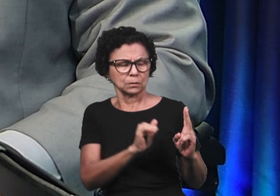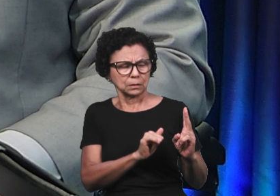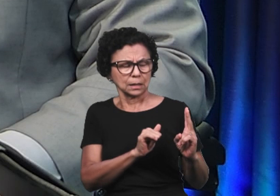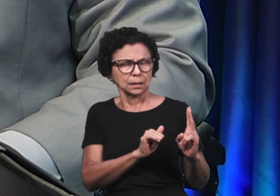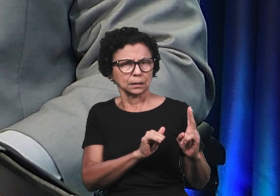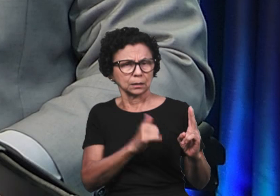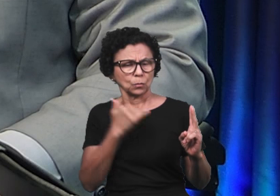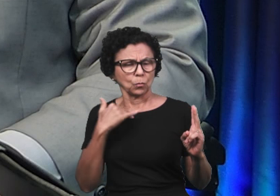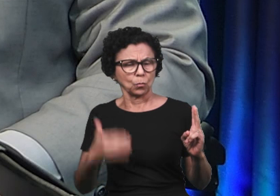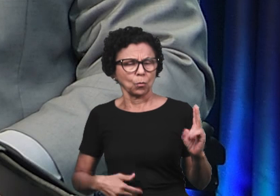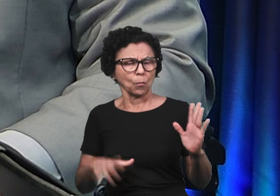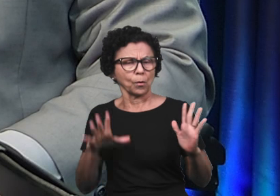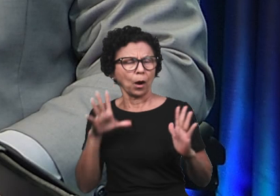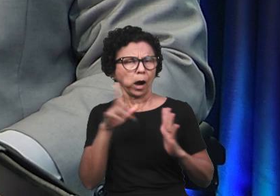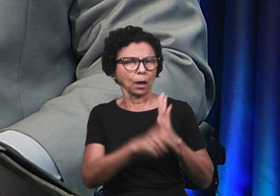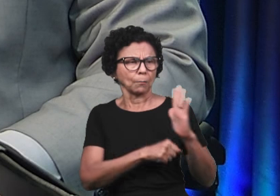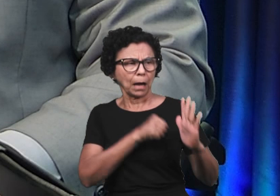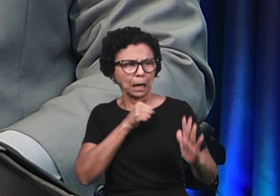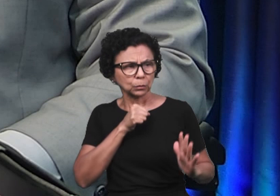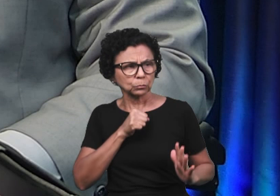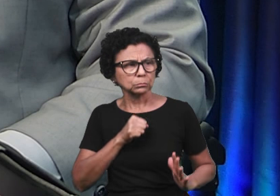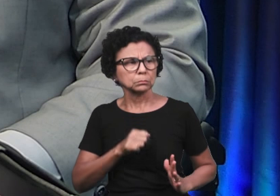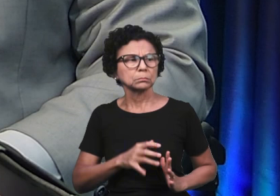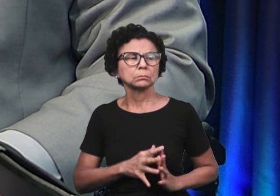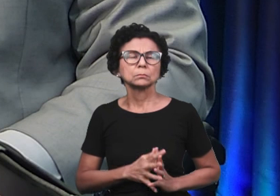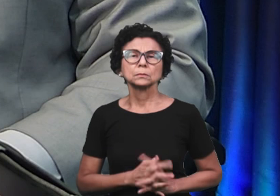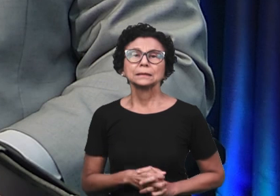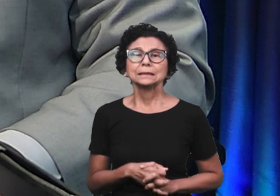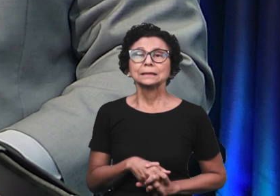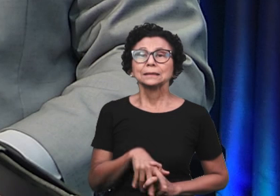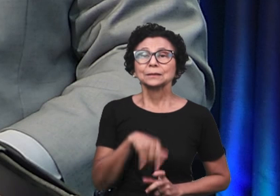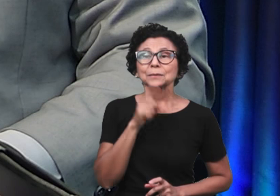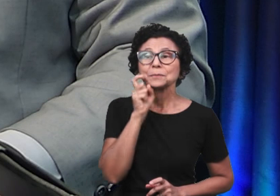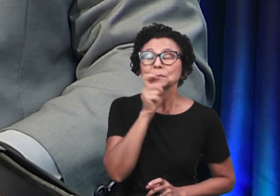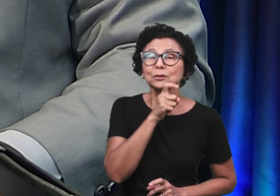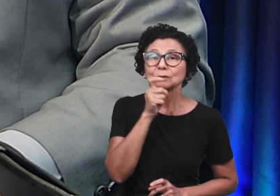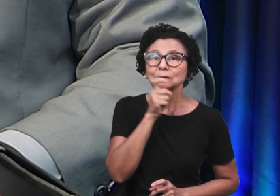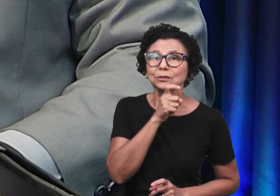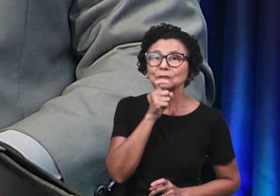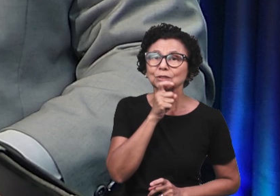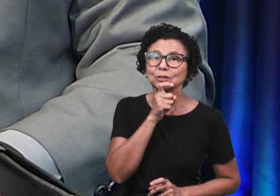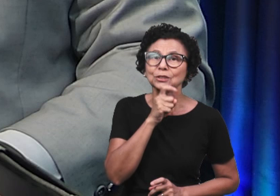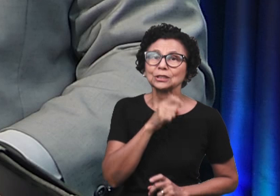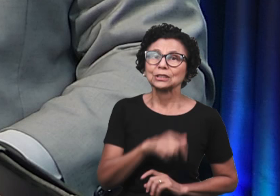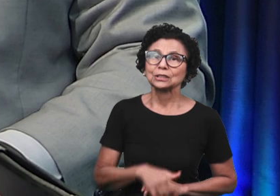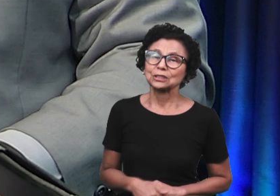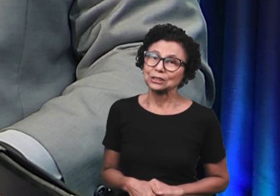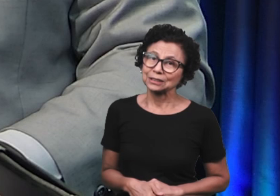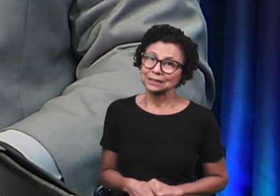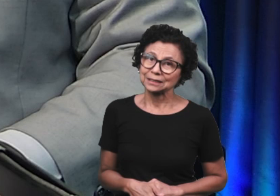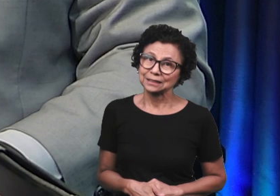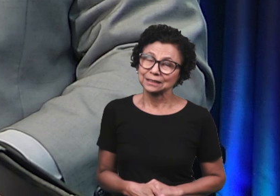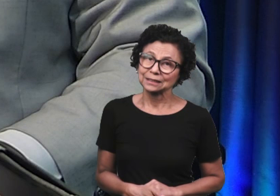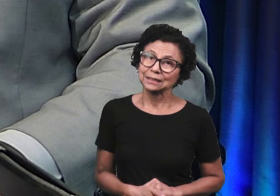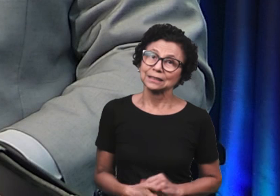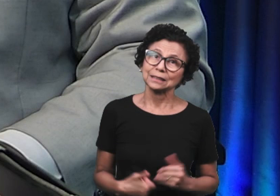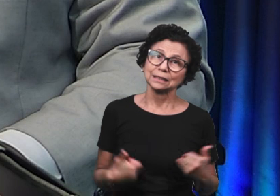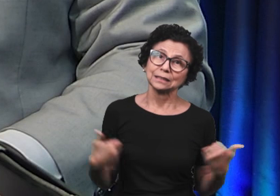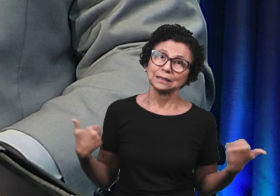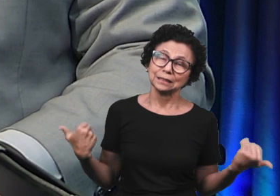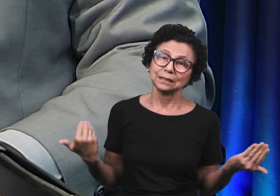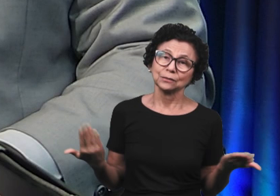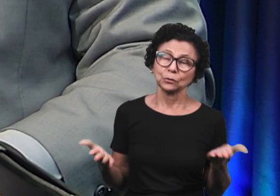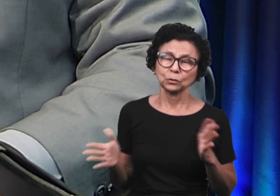que Jesus não ressuscitou. Essa é a conversa oficial, política e religiosa que circulou nos dias